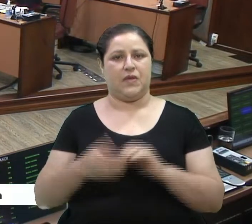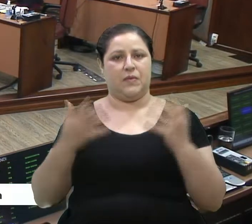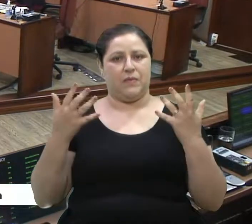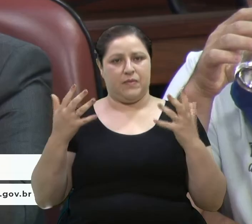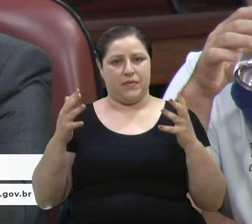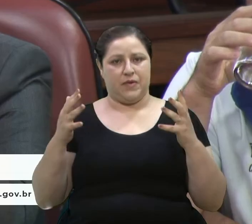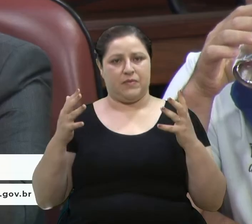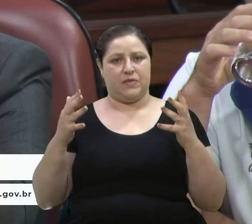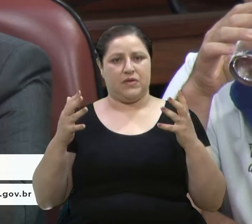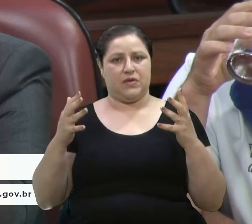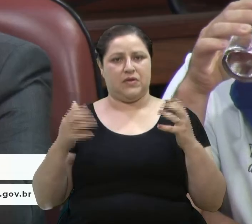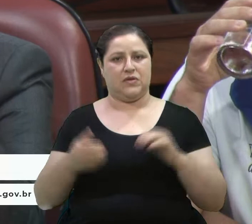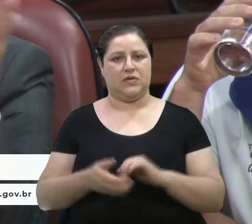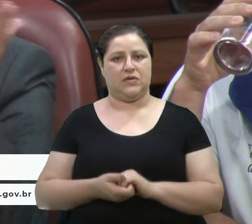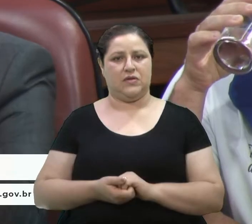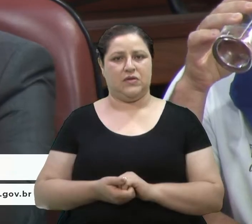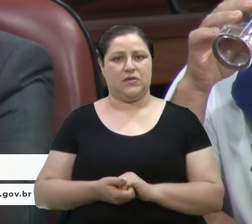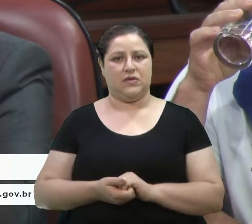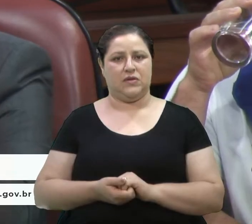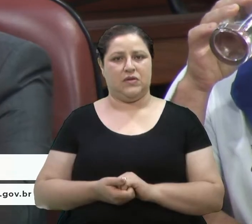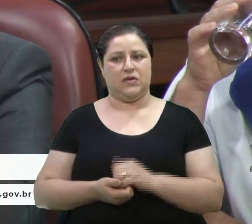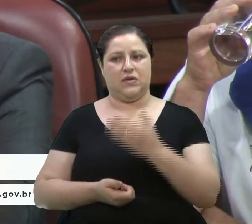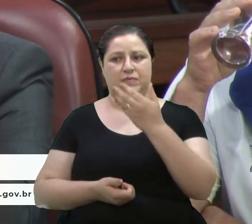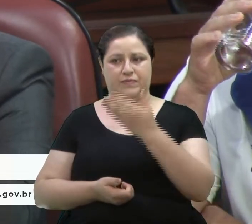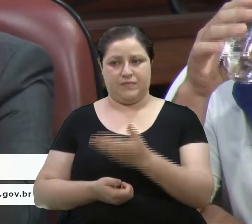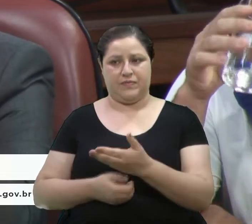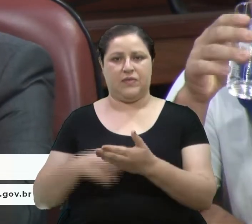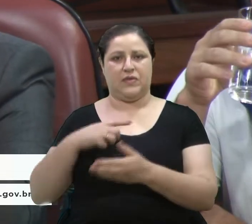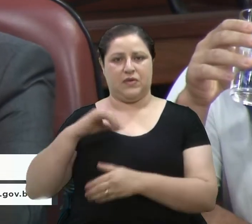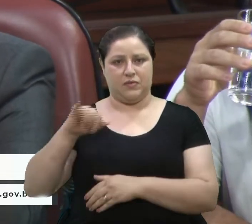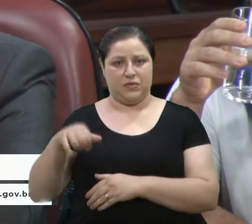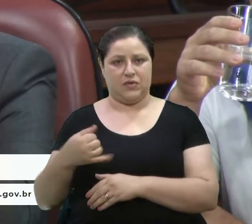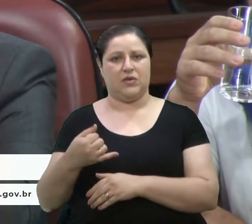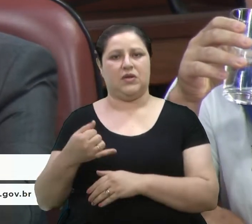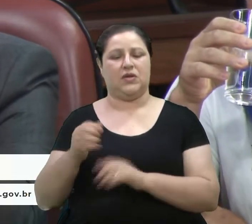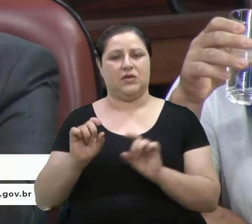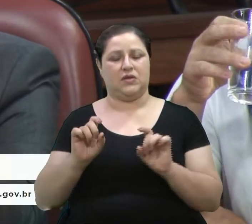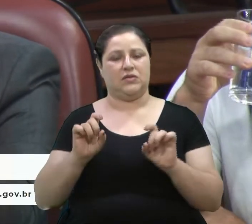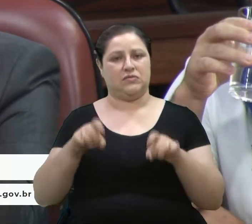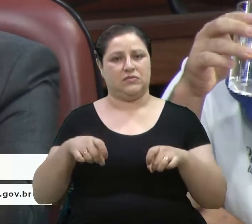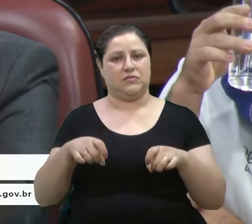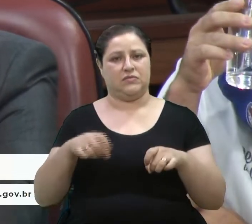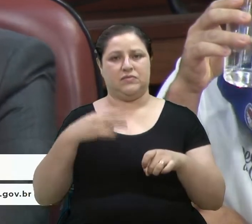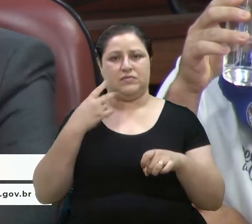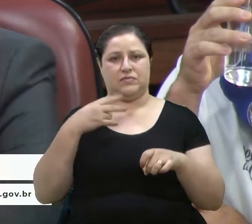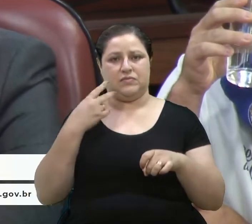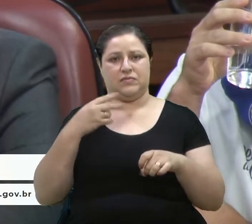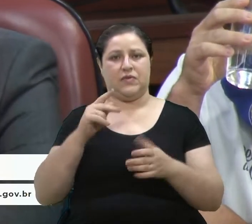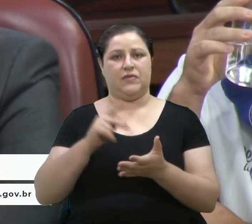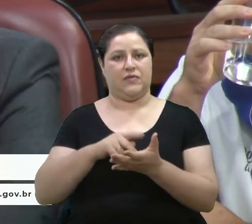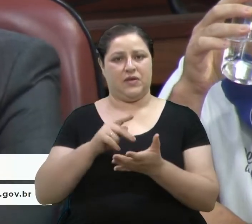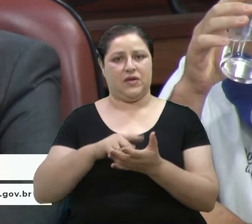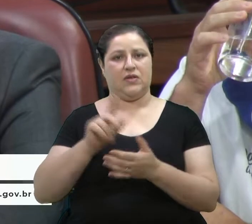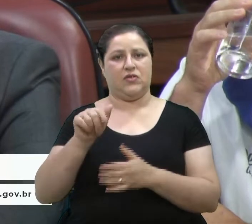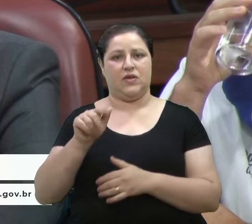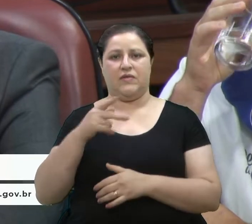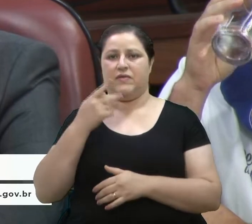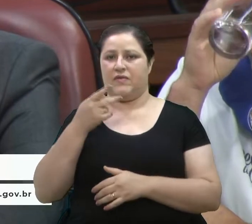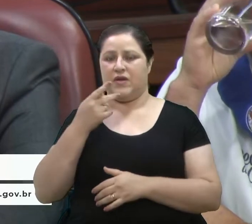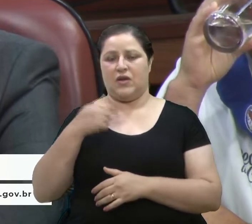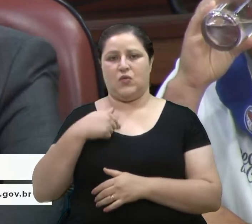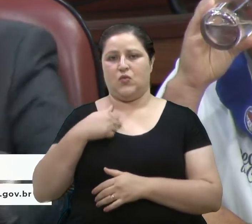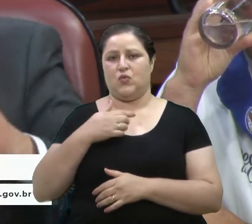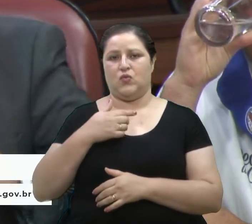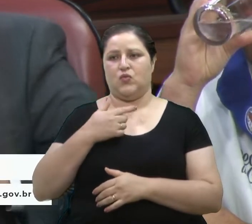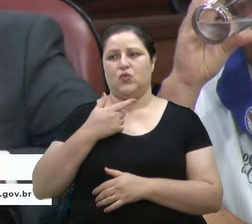parabenizar Na sequência. por o senhor ter tido a oportunidade de assumir como vereador. Na verdade, é uma fala que eu não gostaria muito